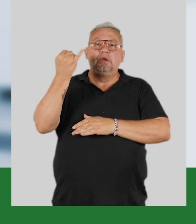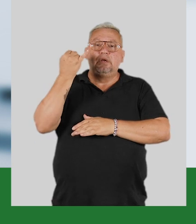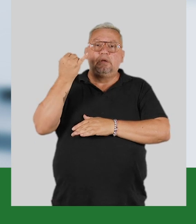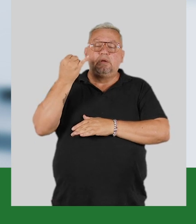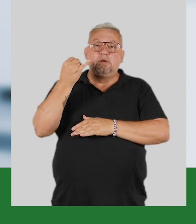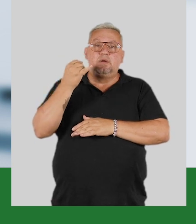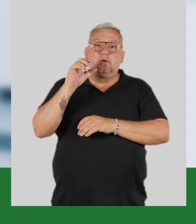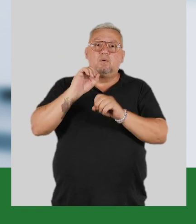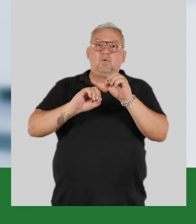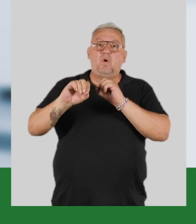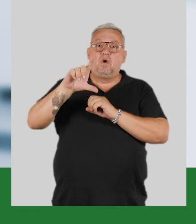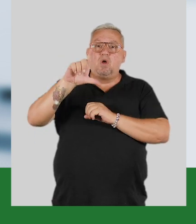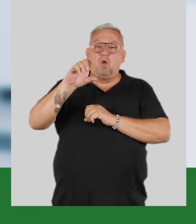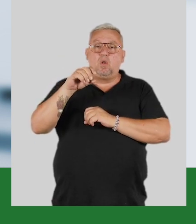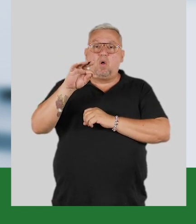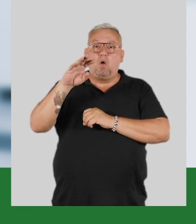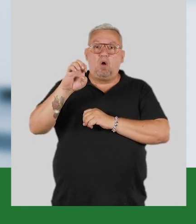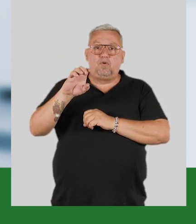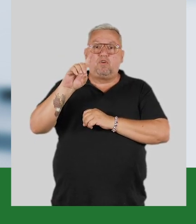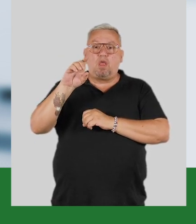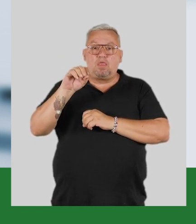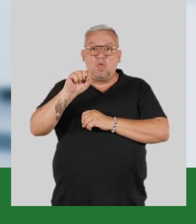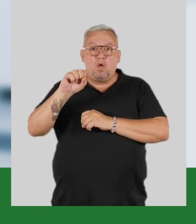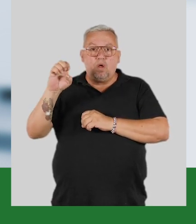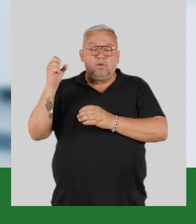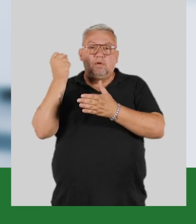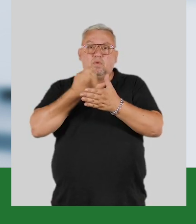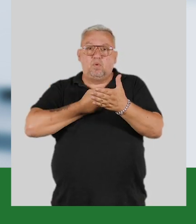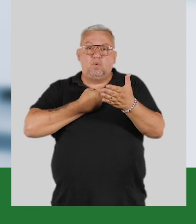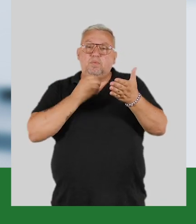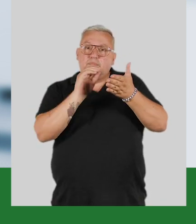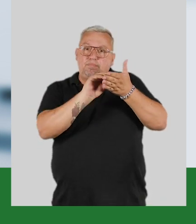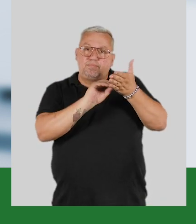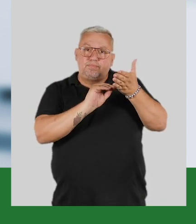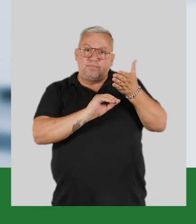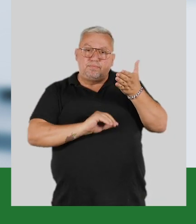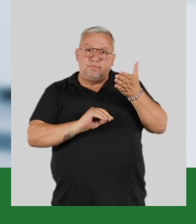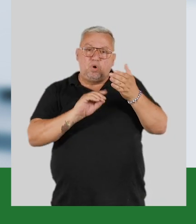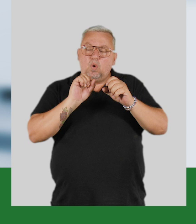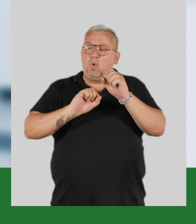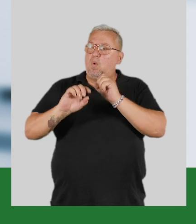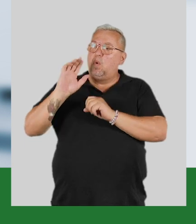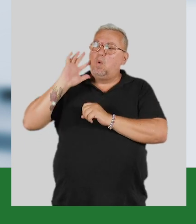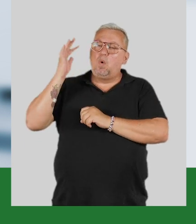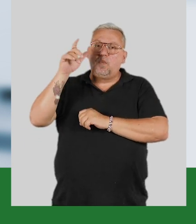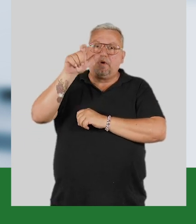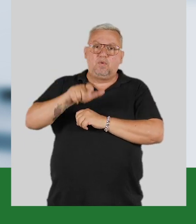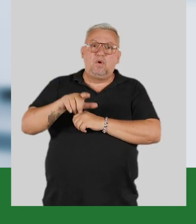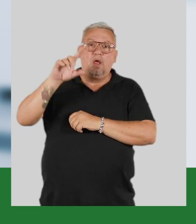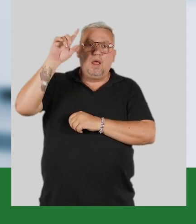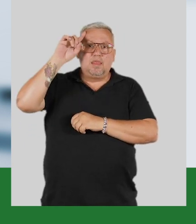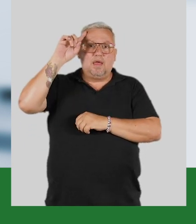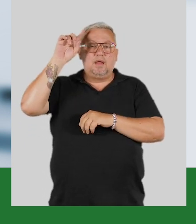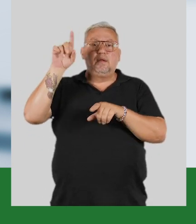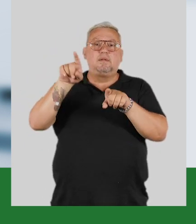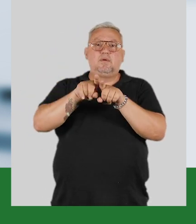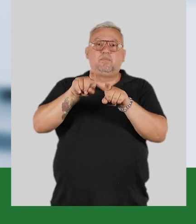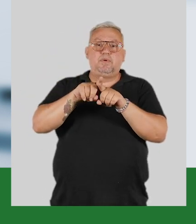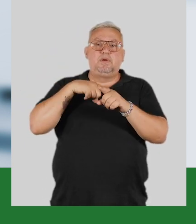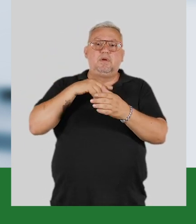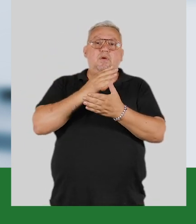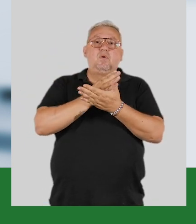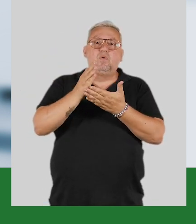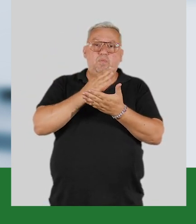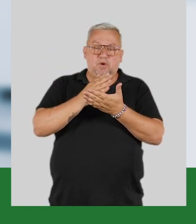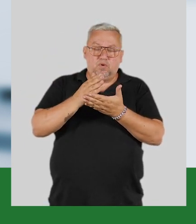importante, qual é o lote, qual é a dose. O importante é a gente apontar quais são os sinais e sintomas, as datas que iniciaram esses